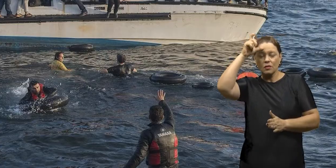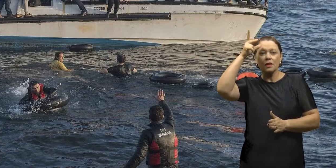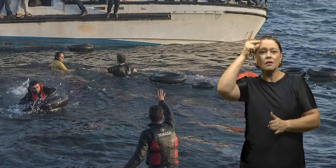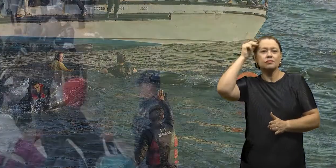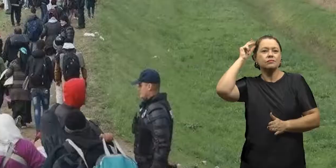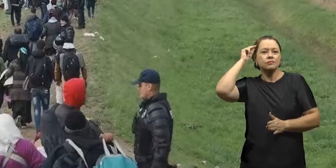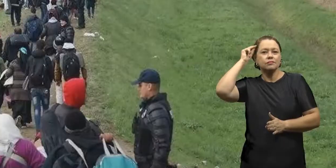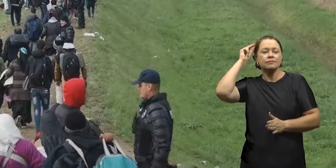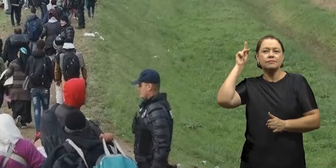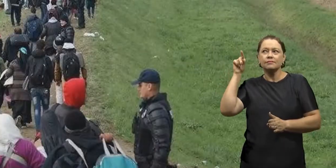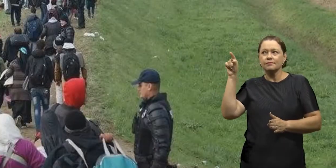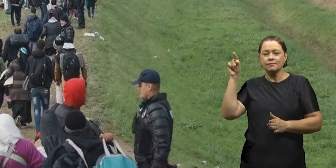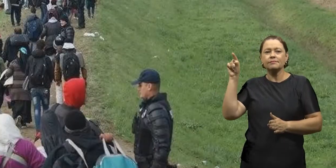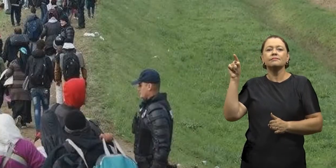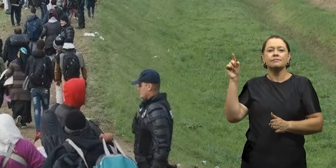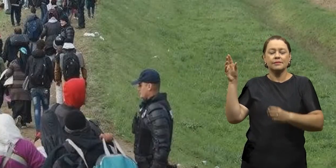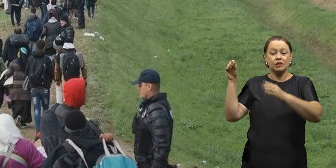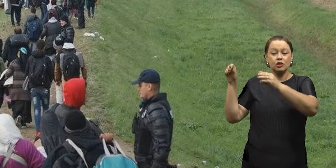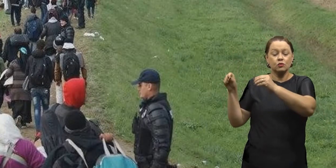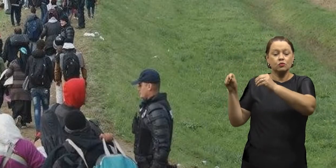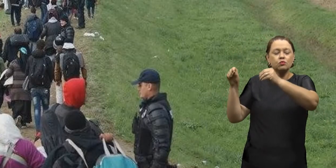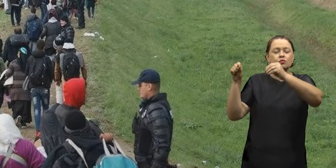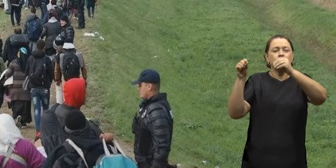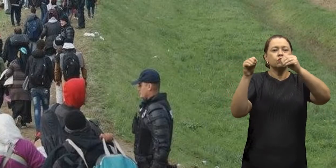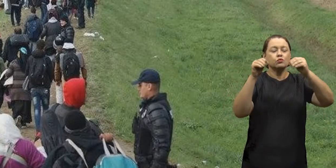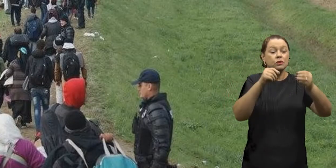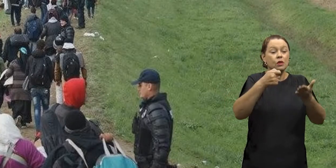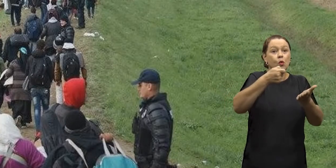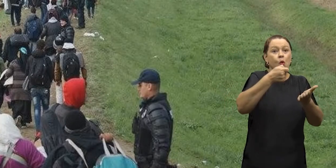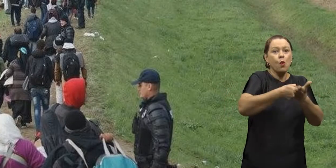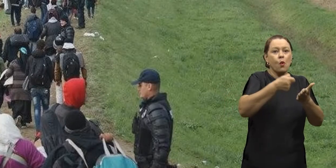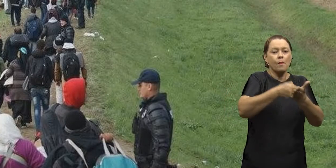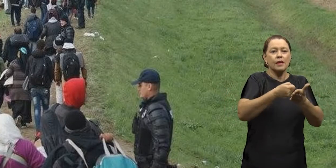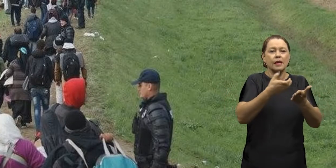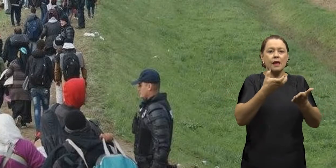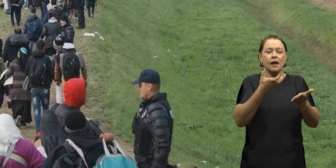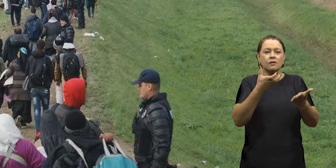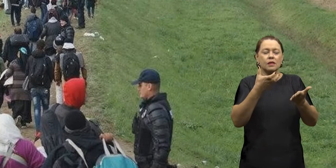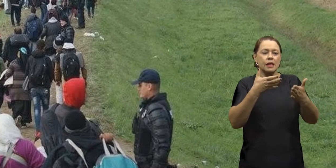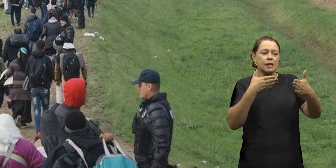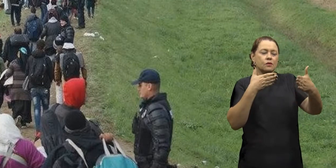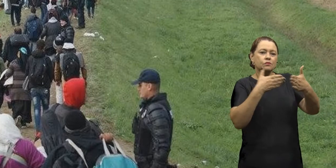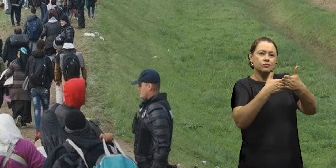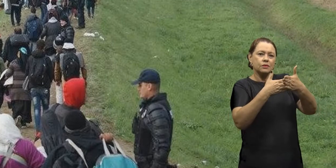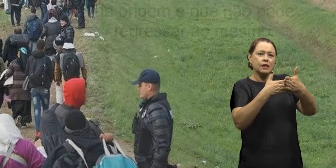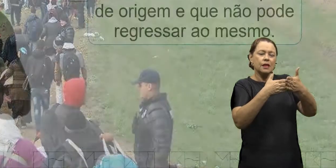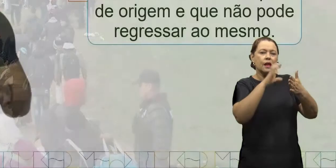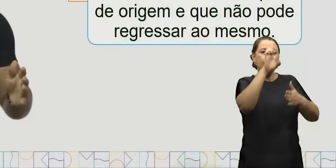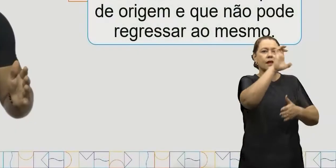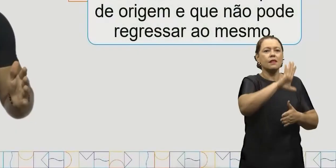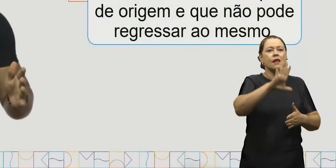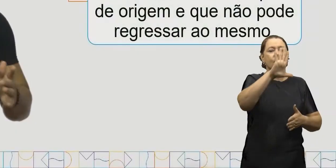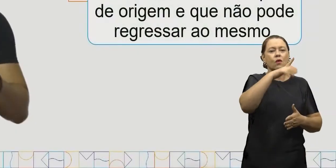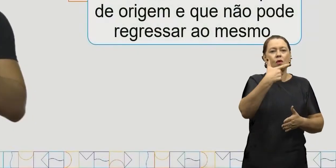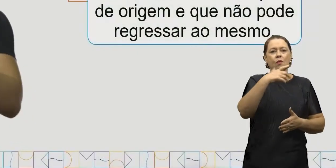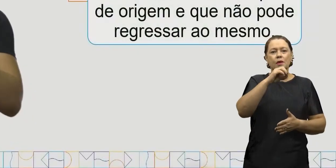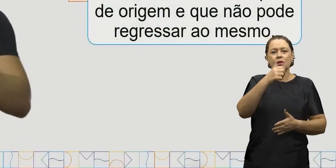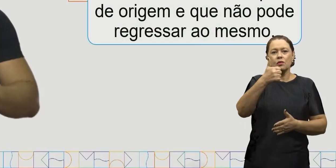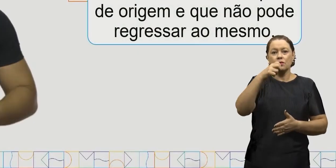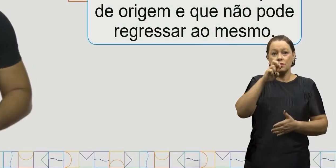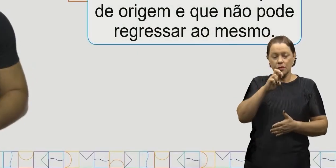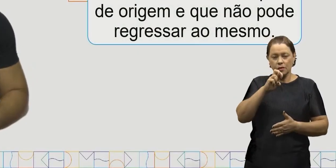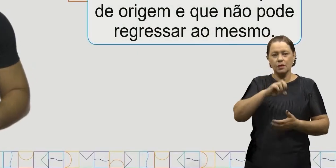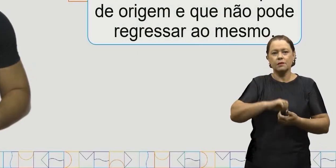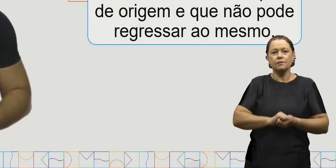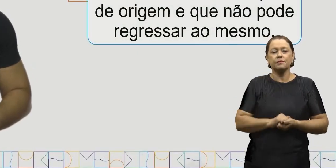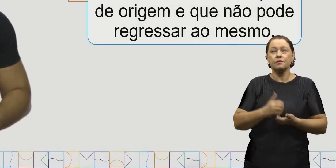ilha da Grécia. E aqui são refugiados sírios tentando entrar na Europa em 2015. Deixa eu explicar o que é